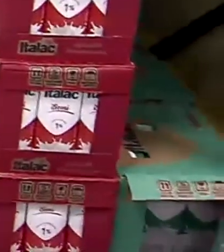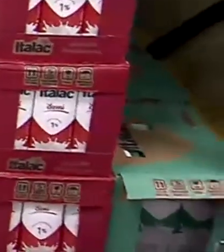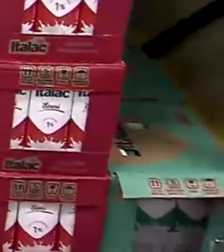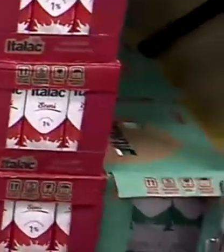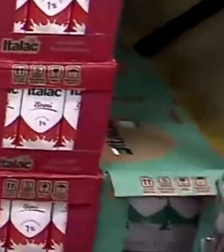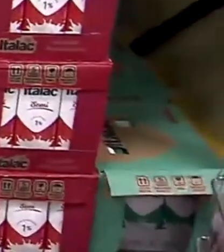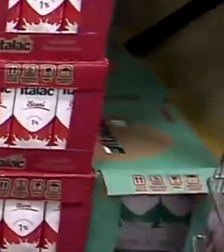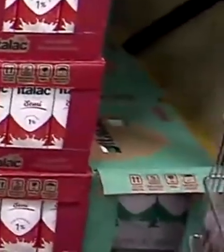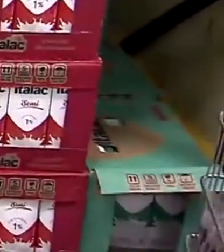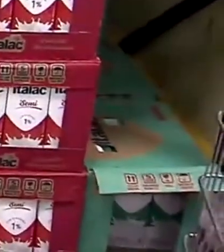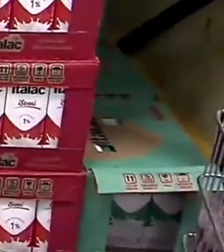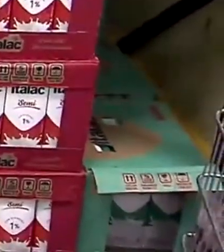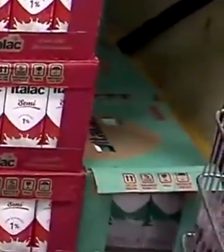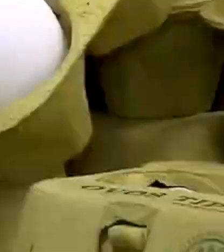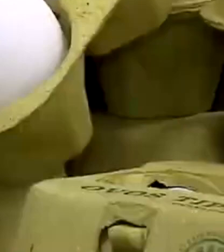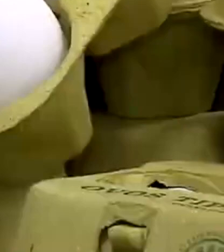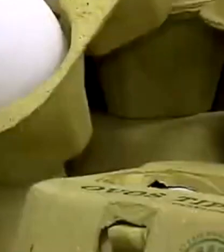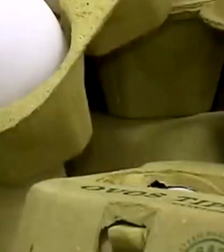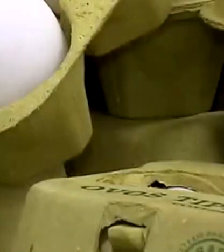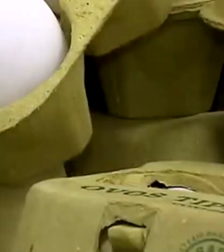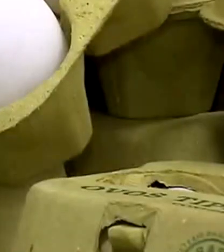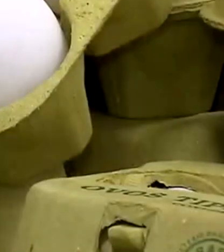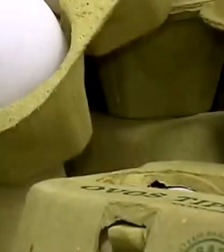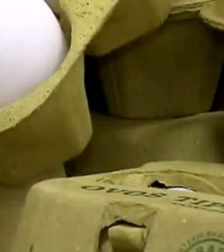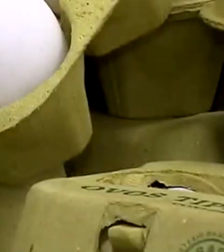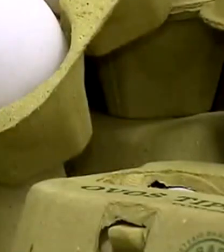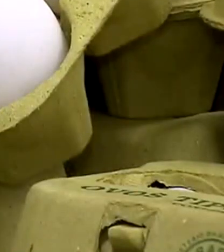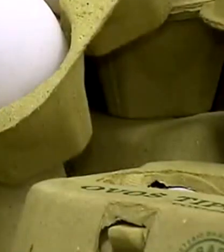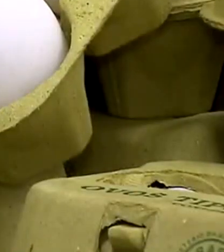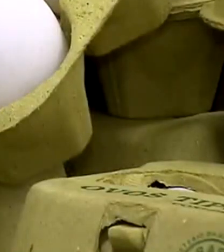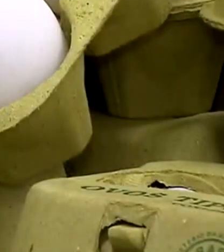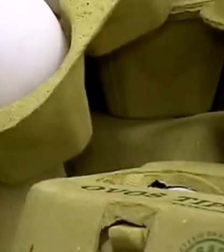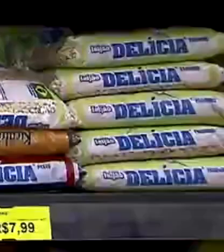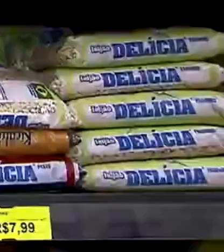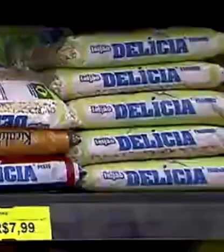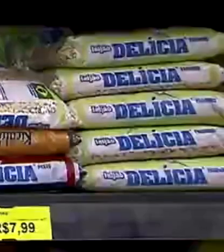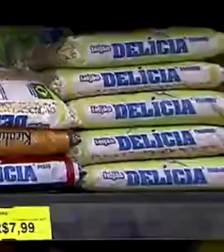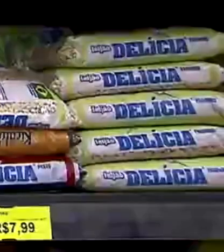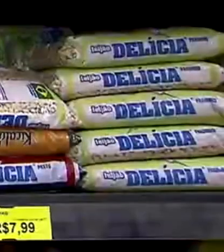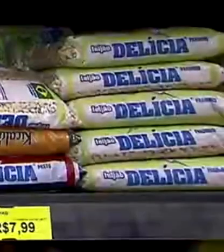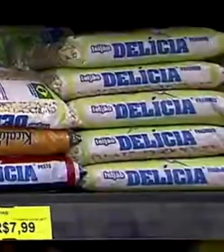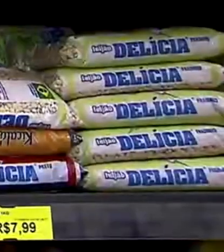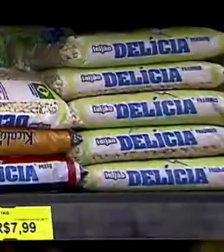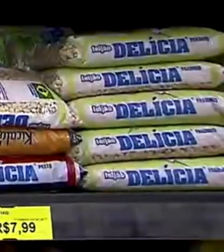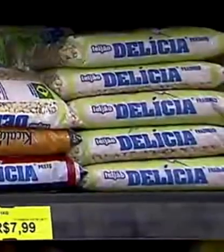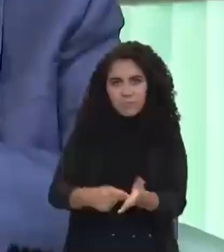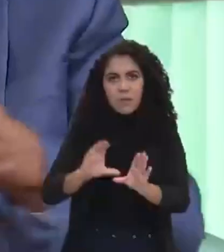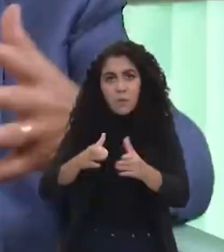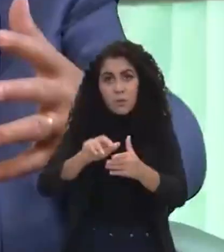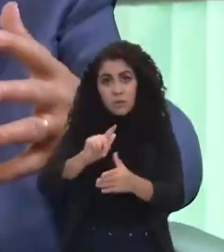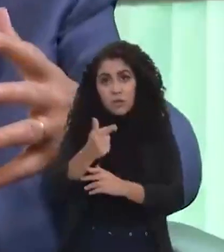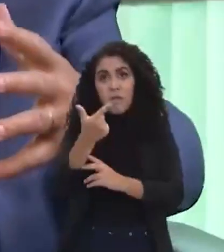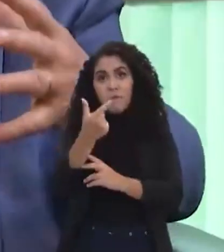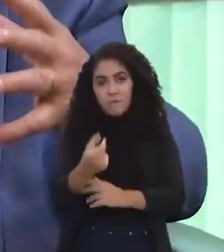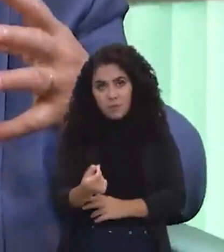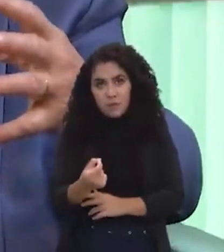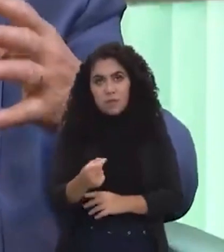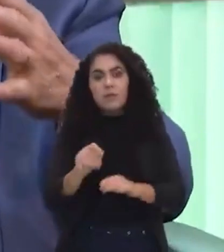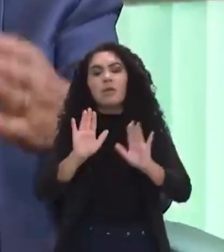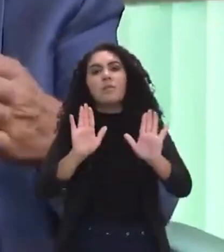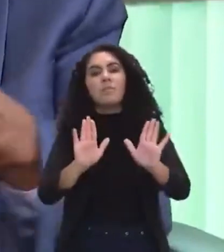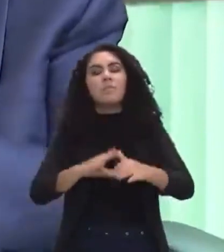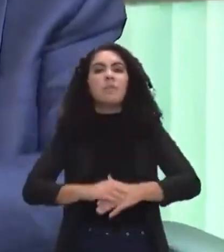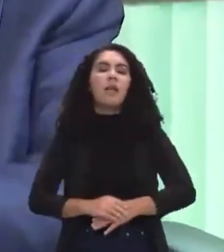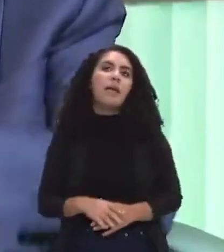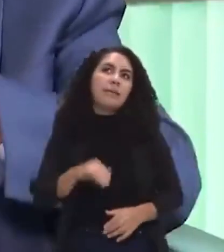principalmente em países em desenvolvimento que possuem índices de insegurança alimentar baixos primeiro nós tivemos